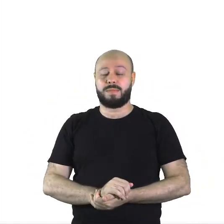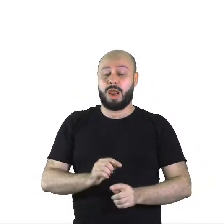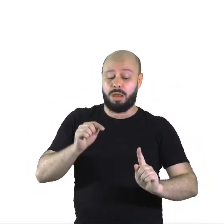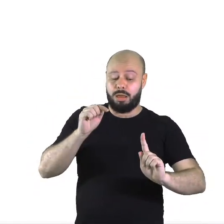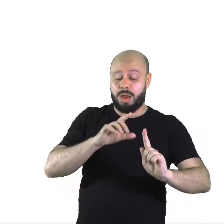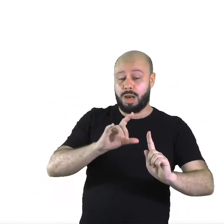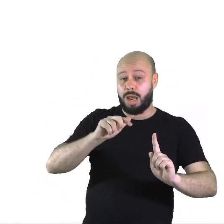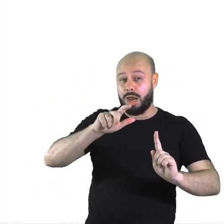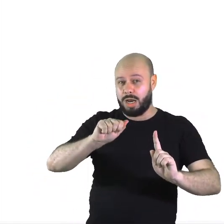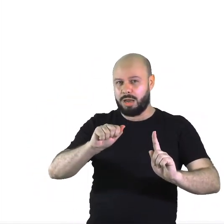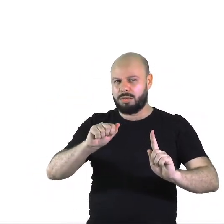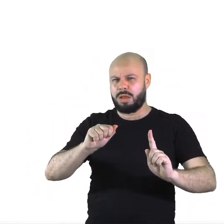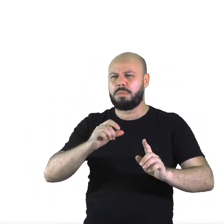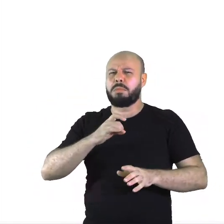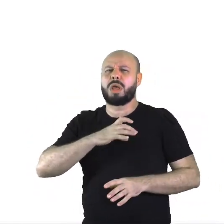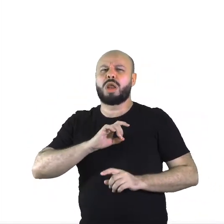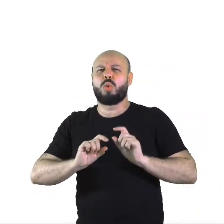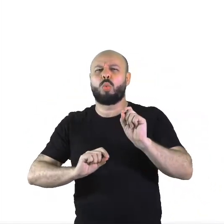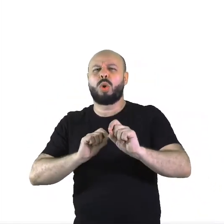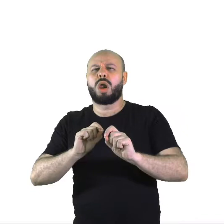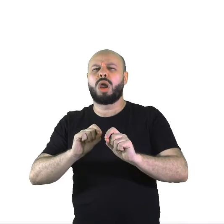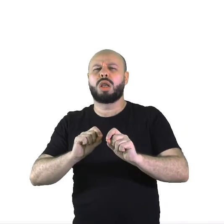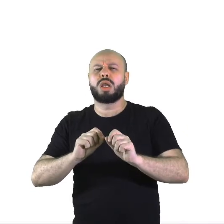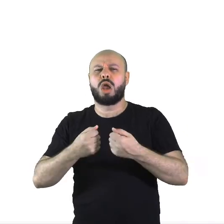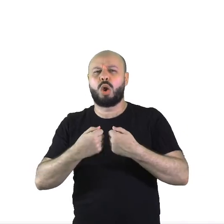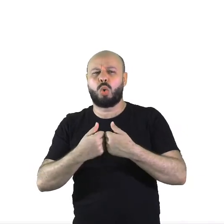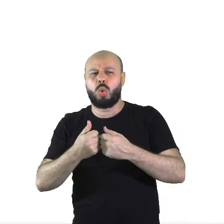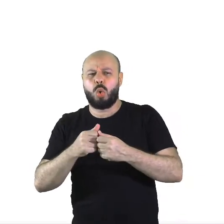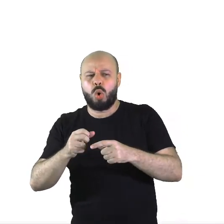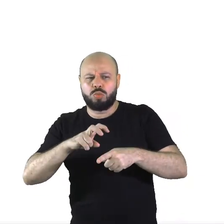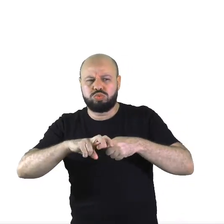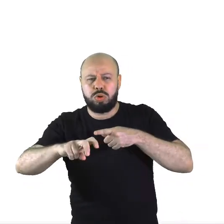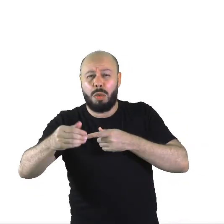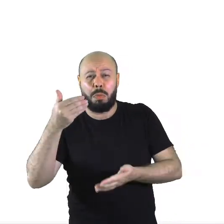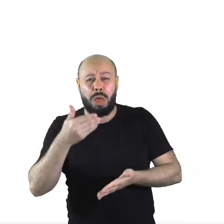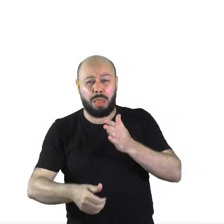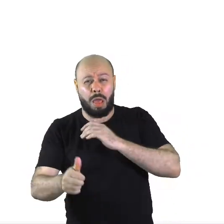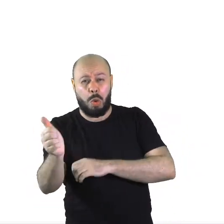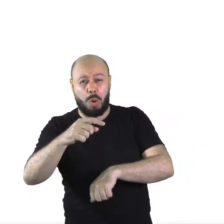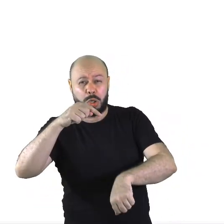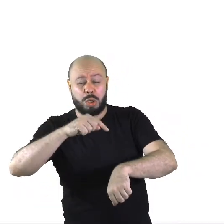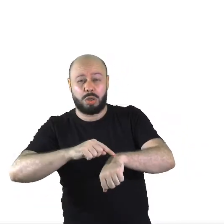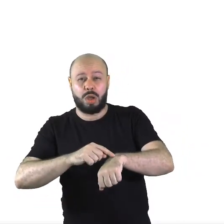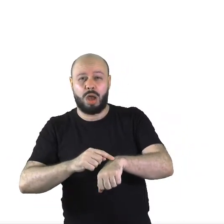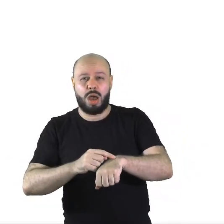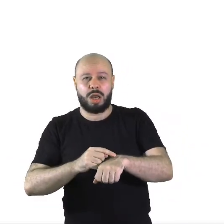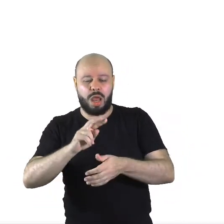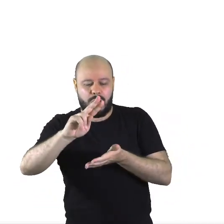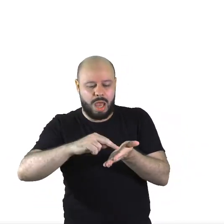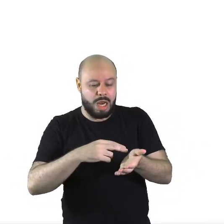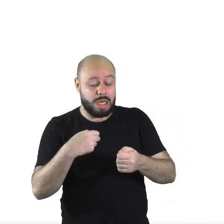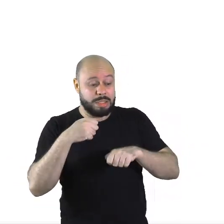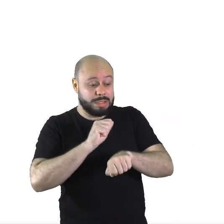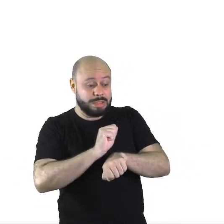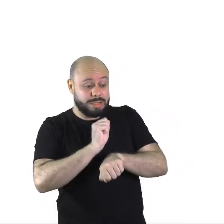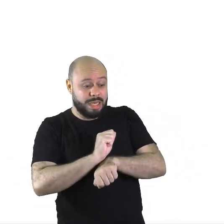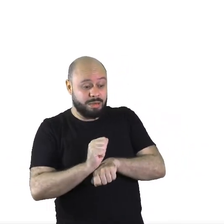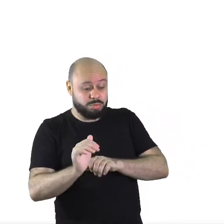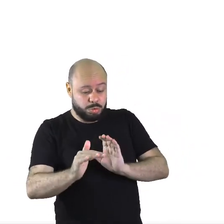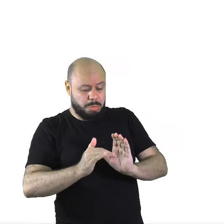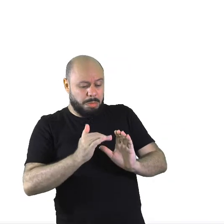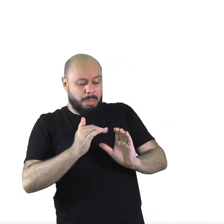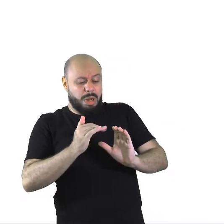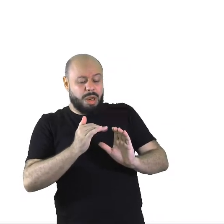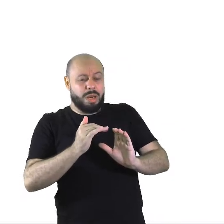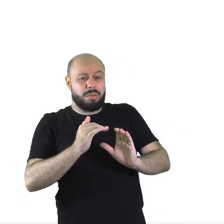Clara tinha medo de perder o bonde das 11 horas. Esperava cartas que custavam chegar. Nem